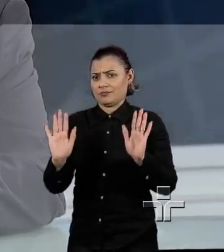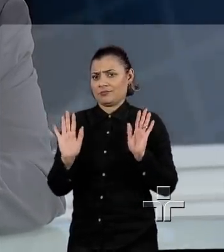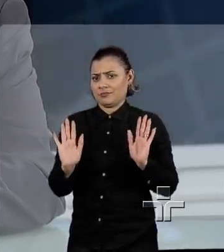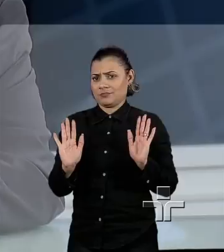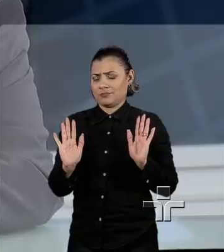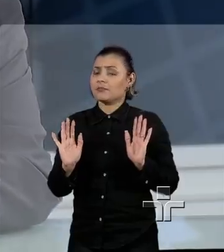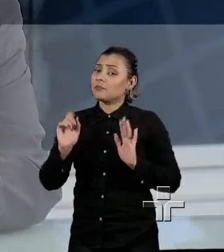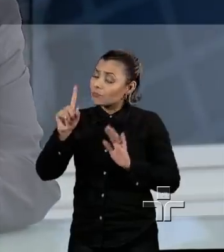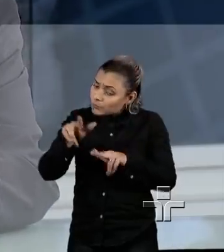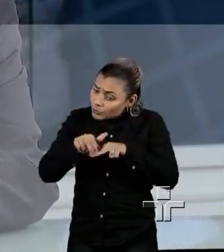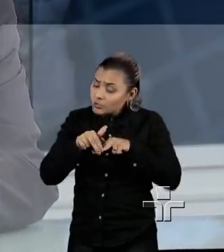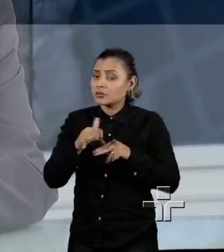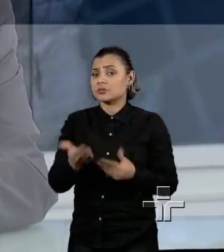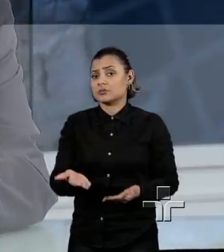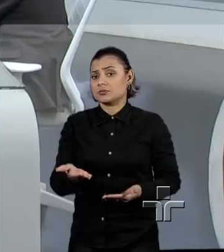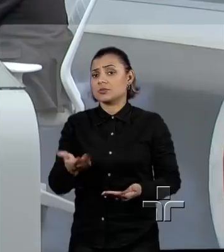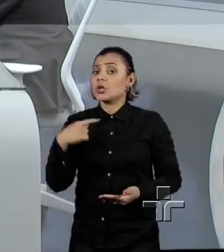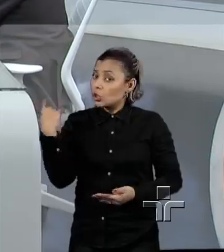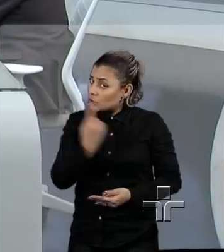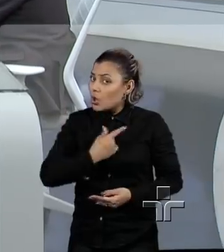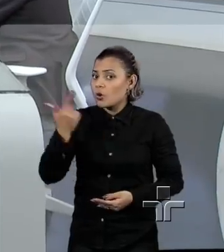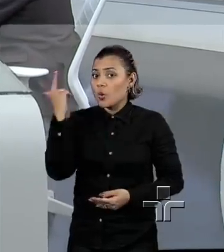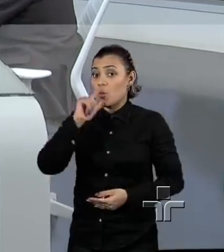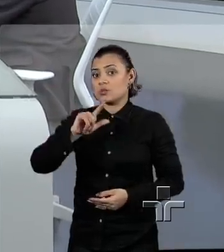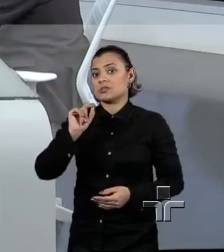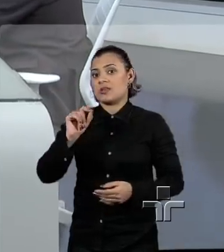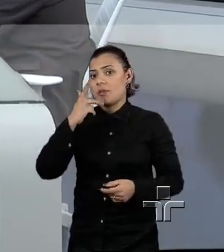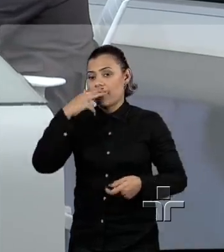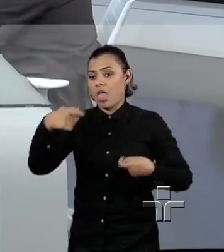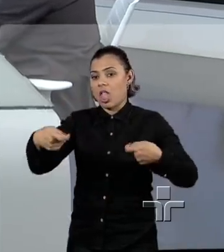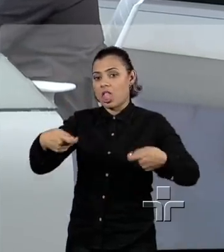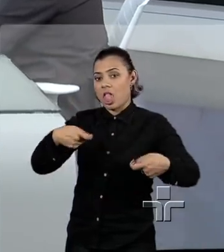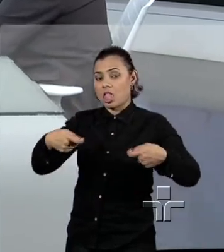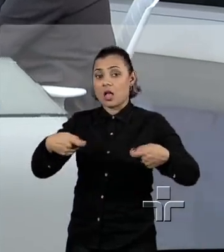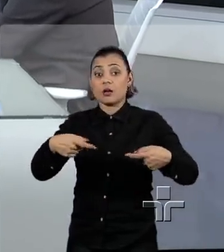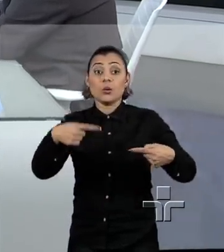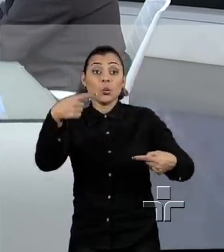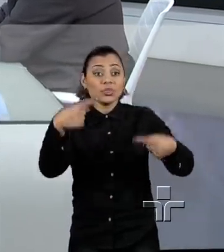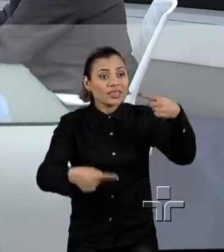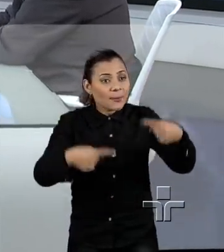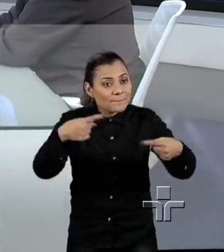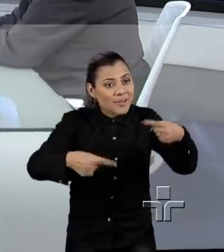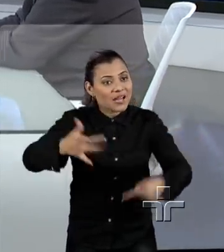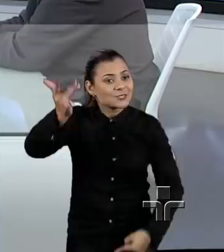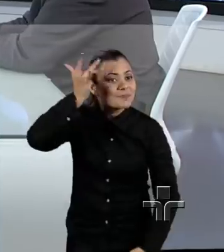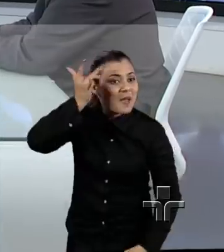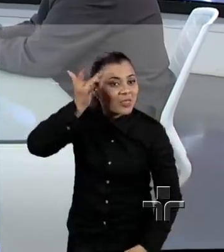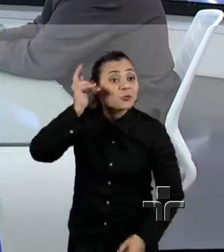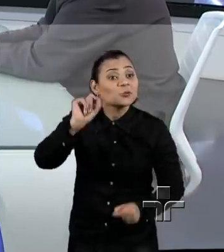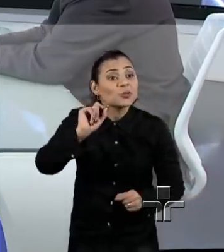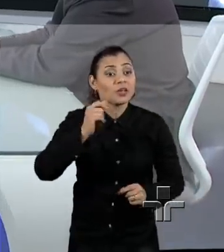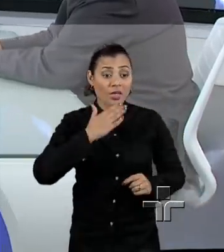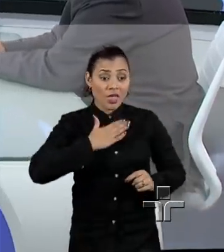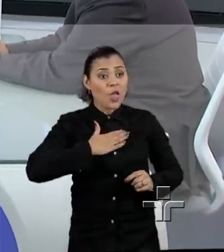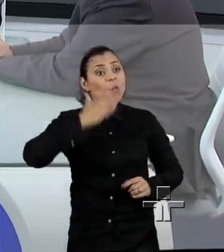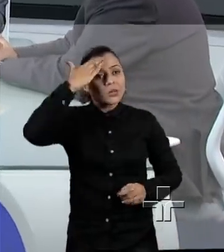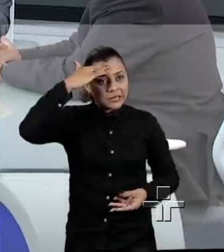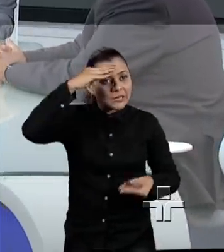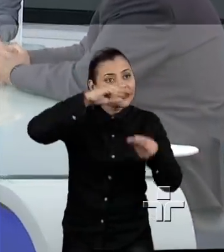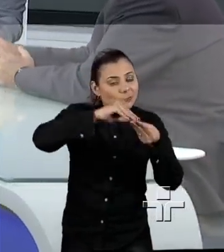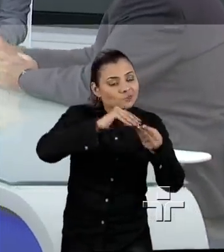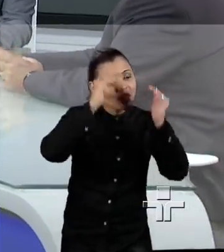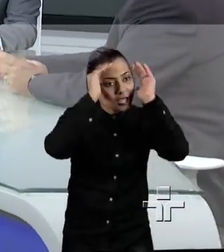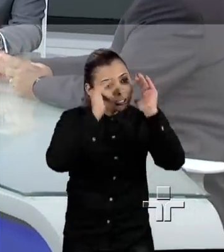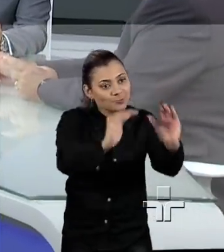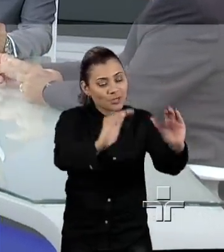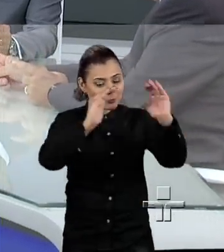E acho que nós vamos chegar a convergir para o sistema. O debate, Paulo, maduro é aquele que um tenta entender a posição do outro e saber o que ela